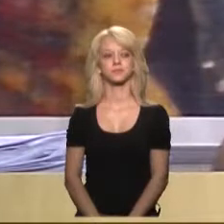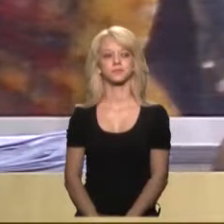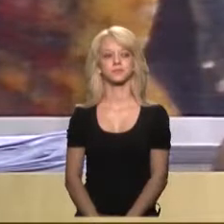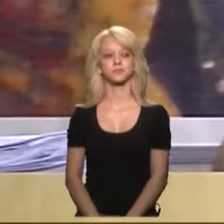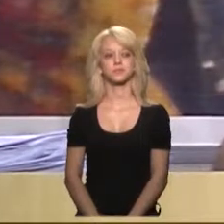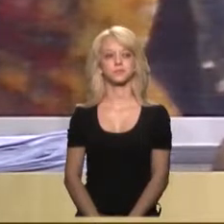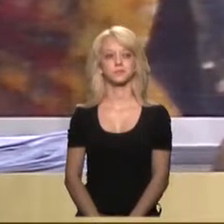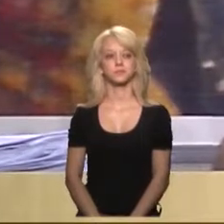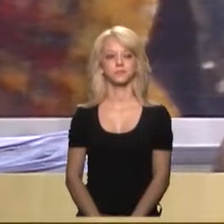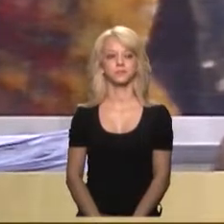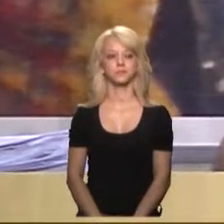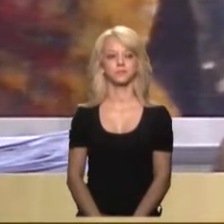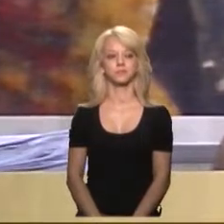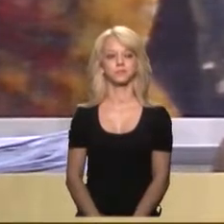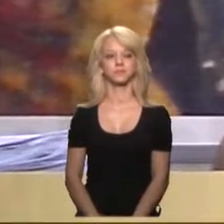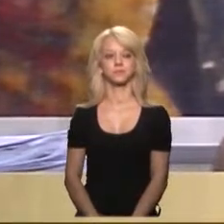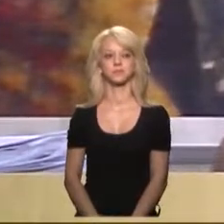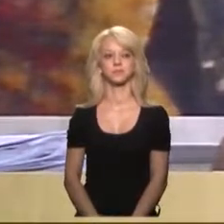ao